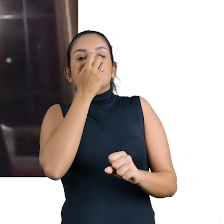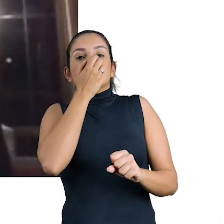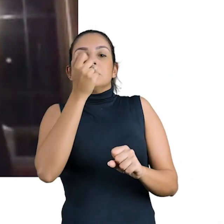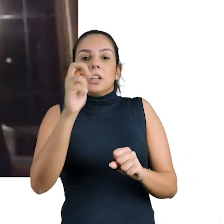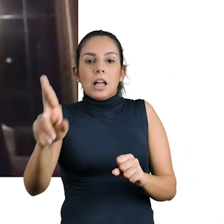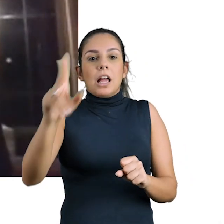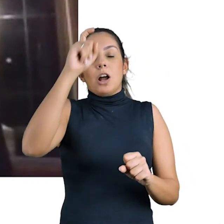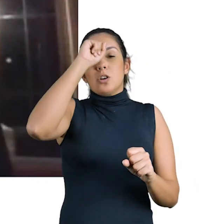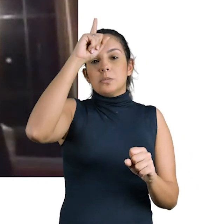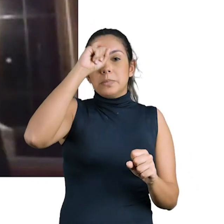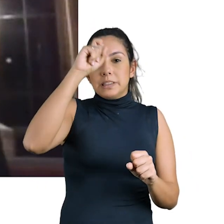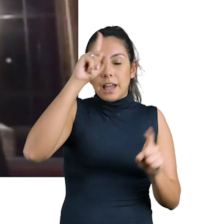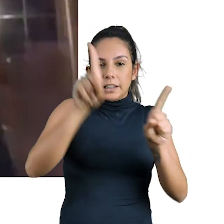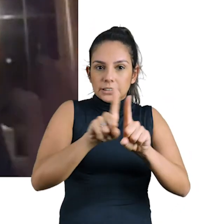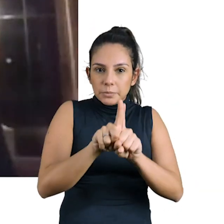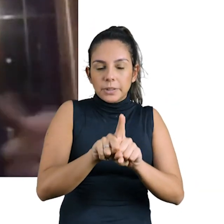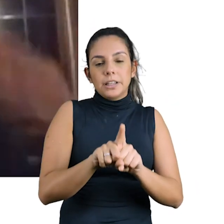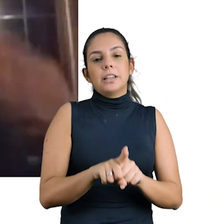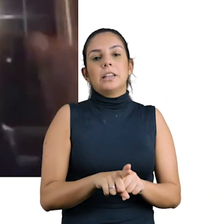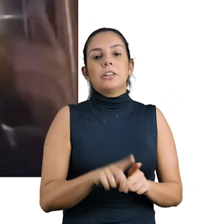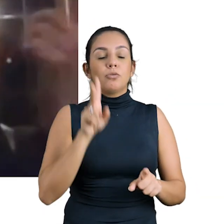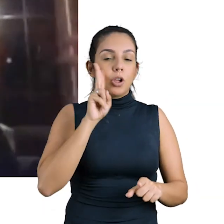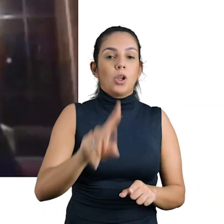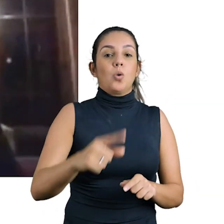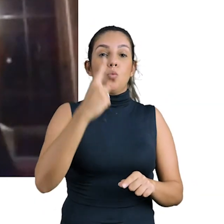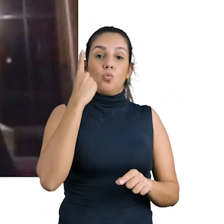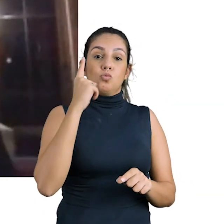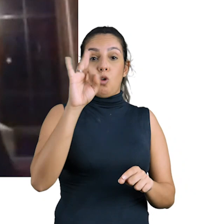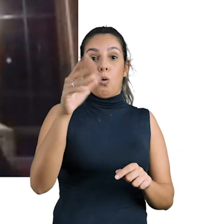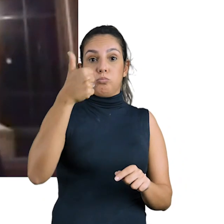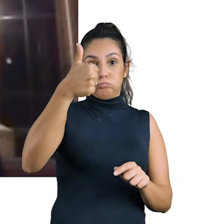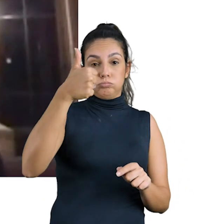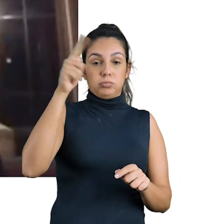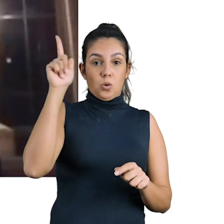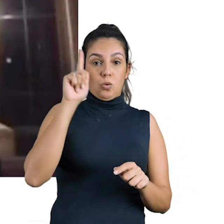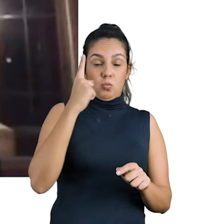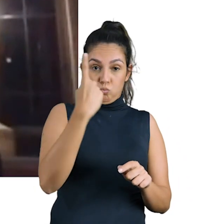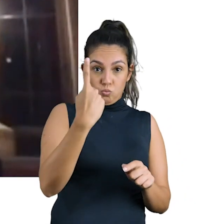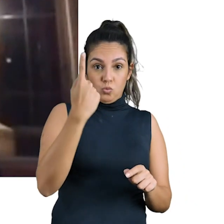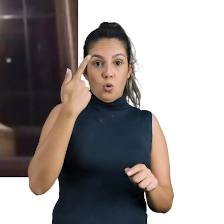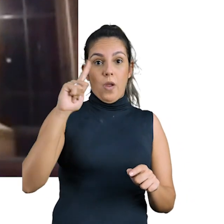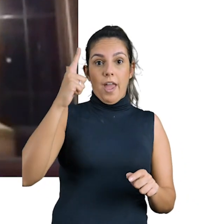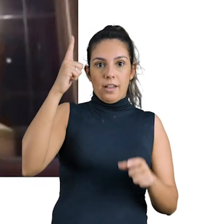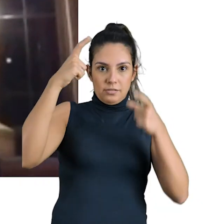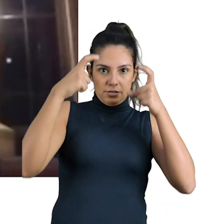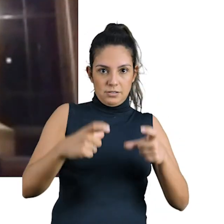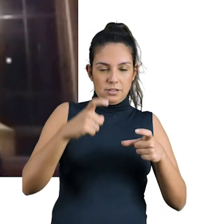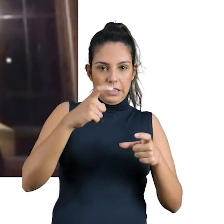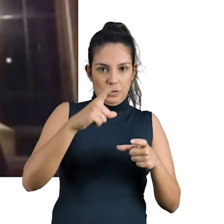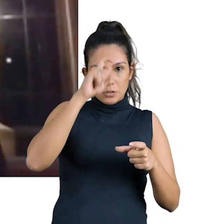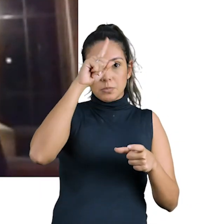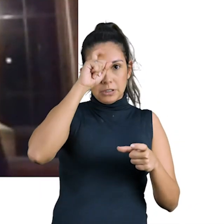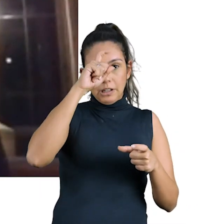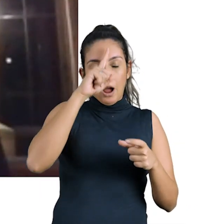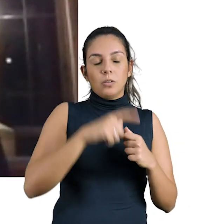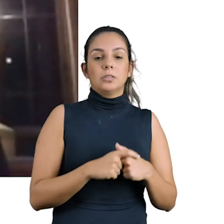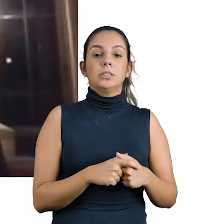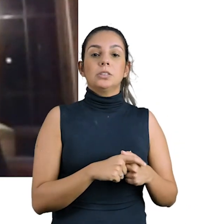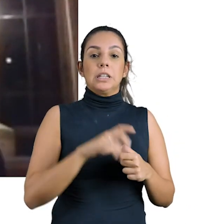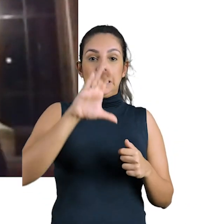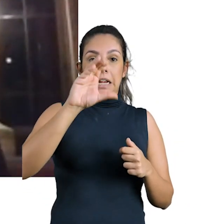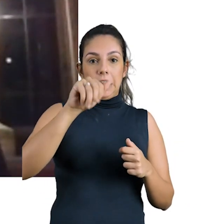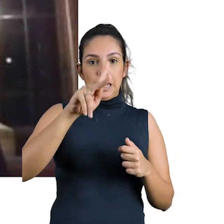hospitais de campanha, que o governo criou apenas um em Goiás, né? Enfim, Então, acho que nós vivemos uma